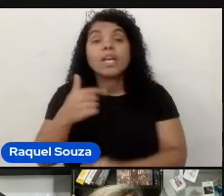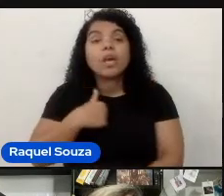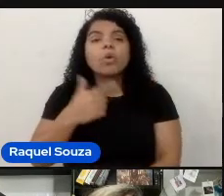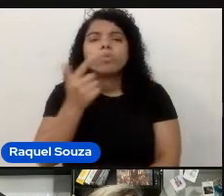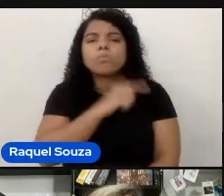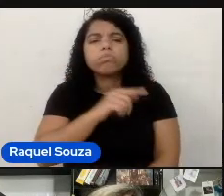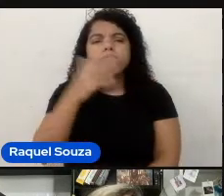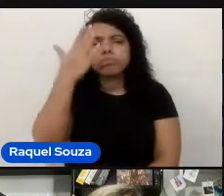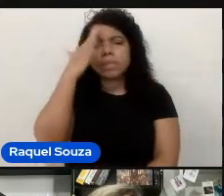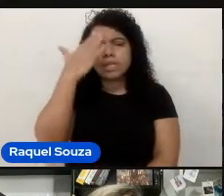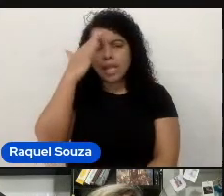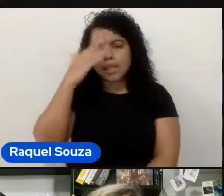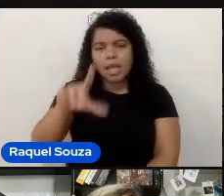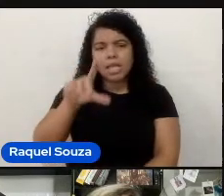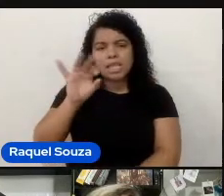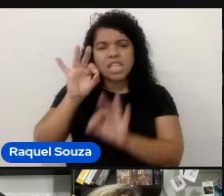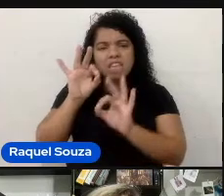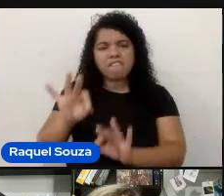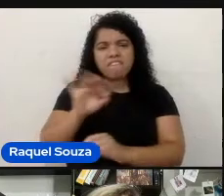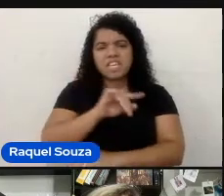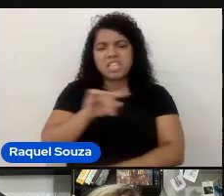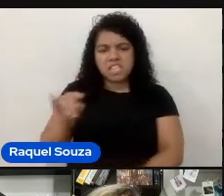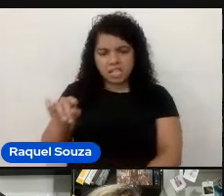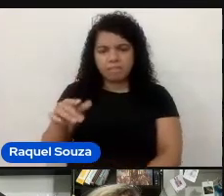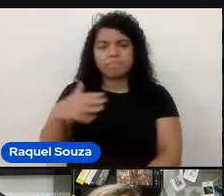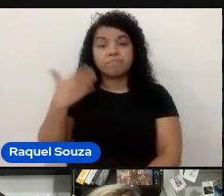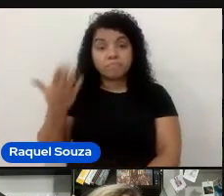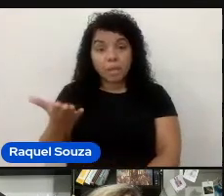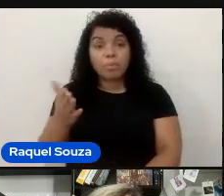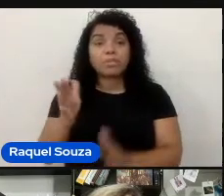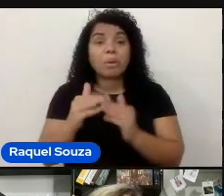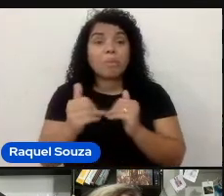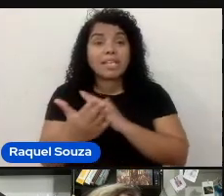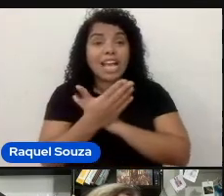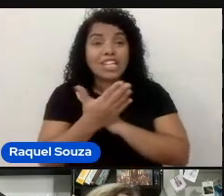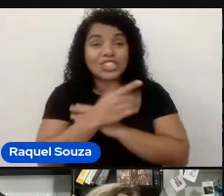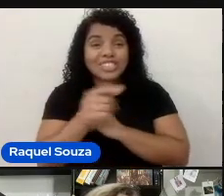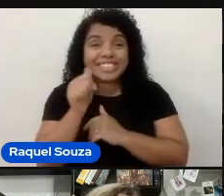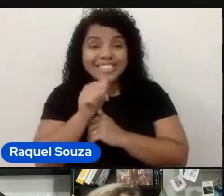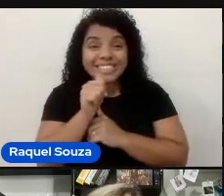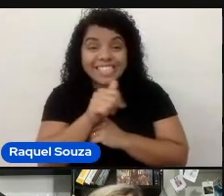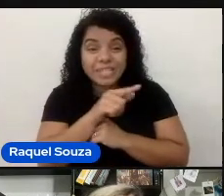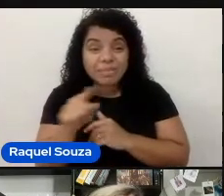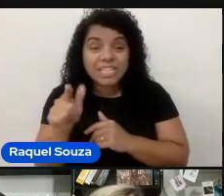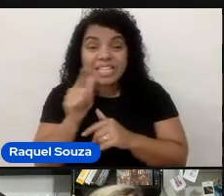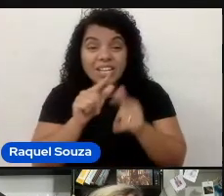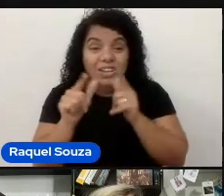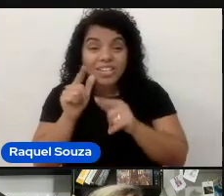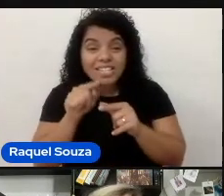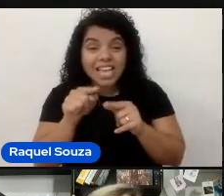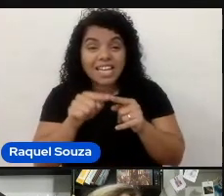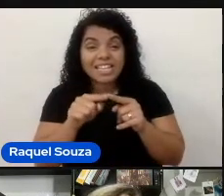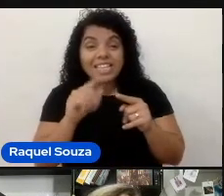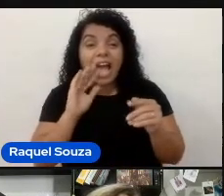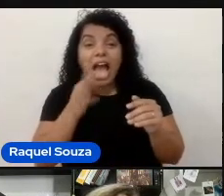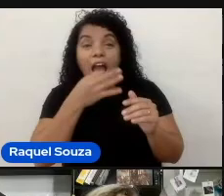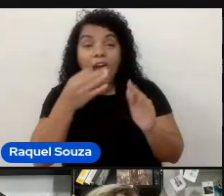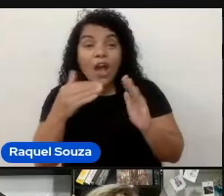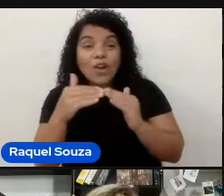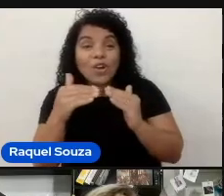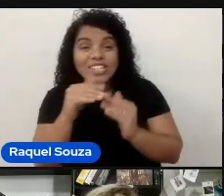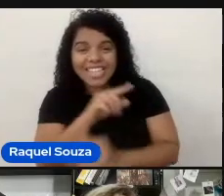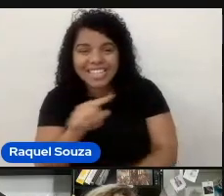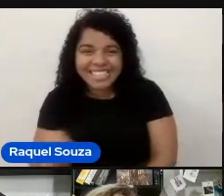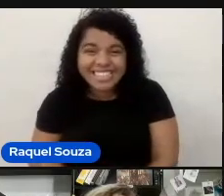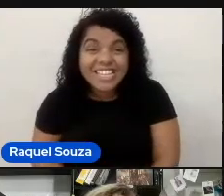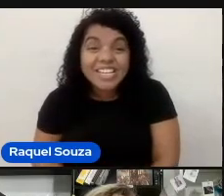entender, definir, tá? E depois eu peço até a ajuda das meninas para que a gente consiga entrar aqui no consenso, porque acho que vocês